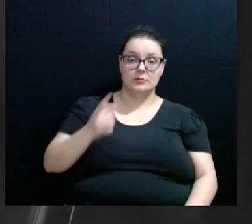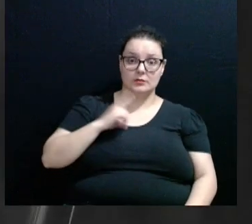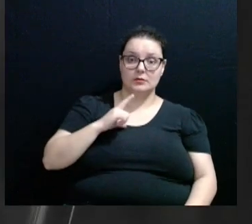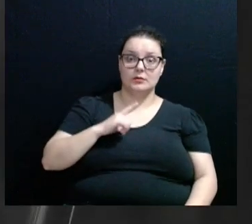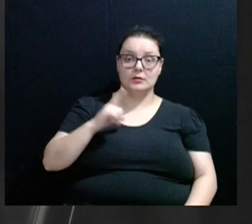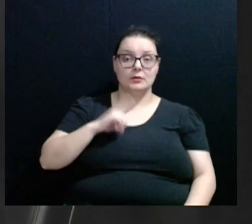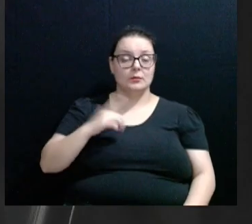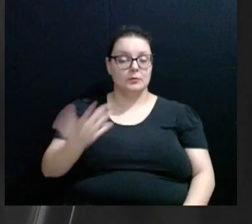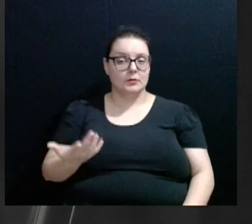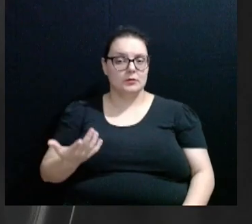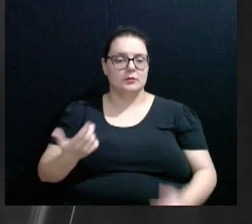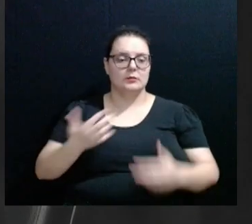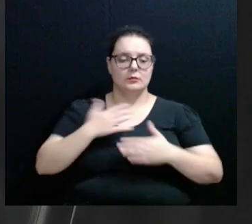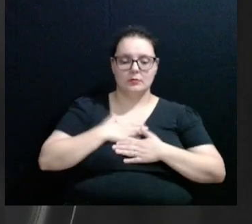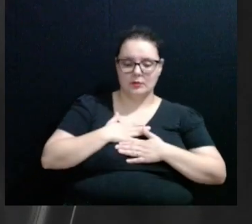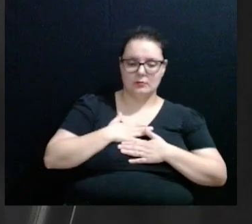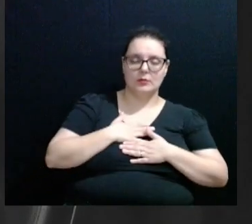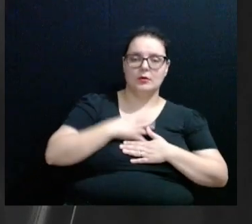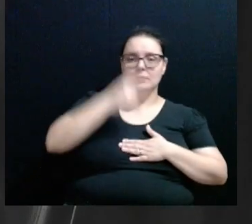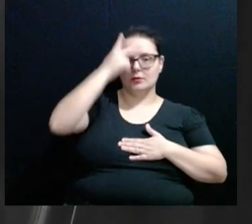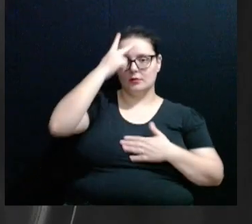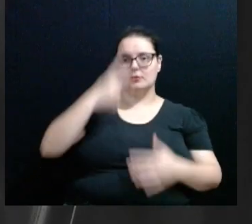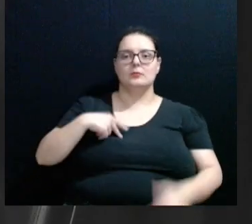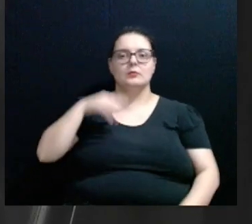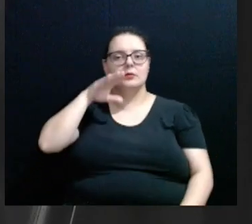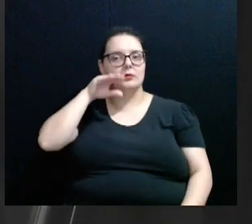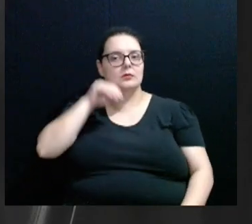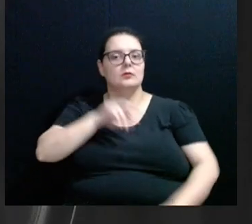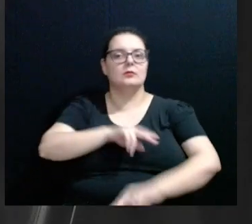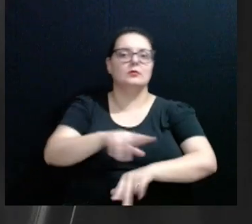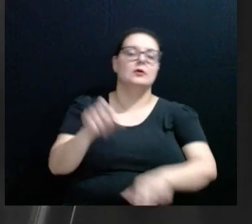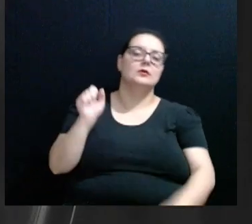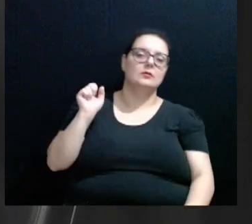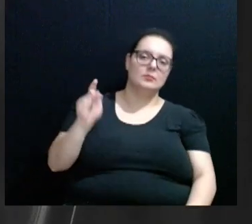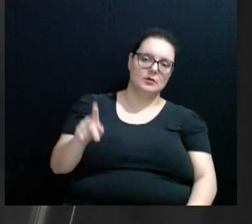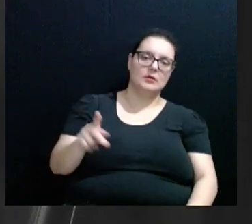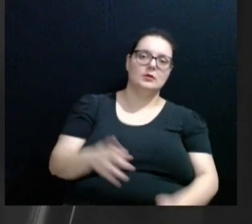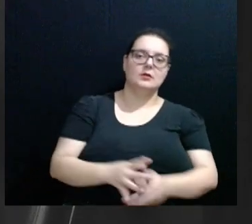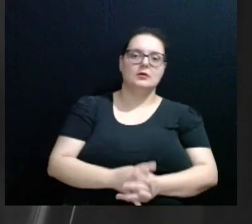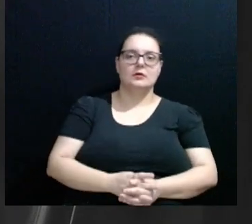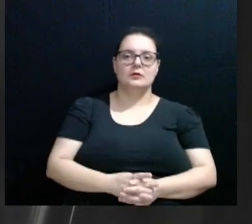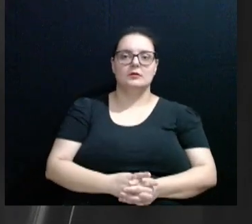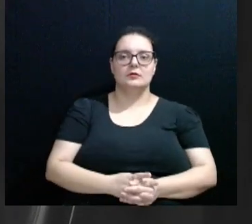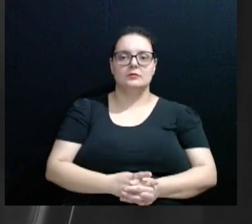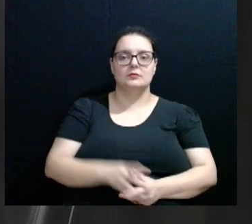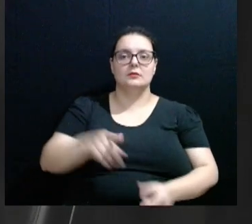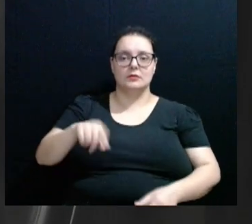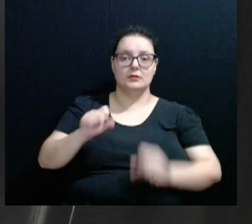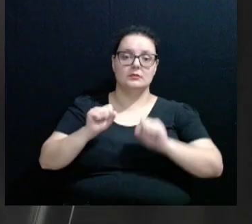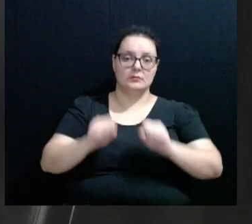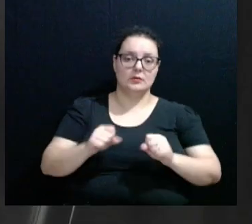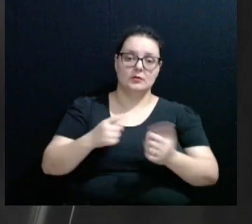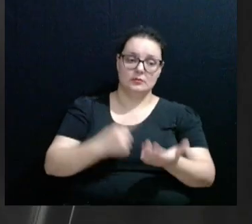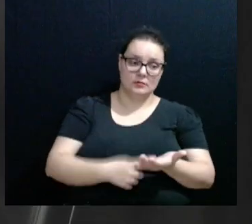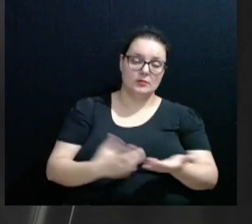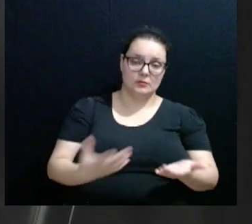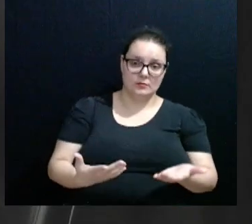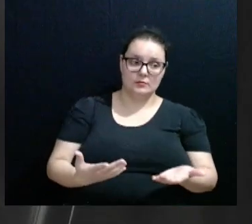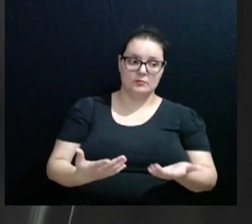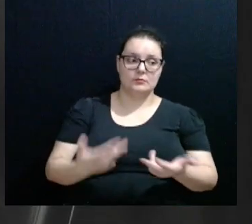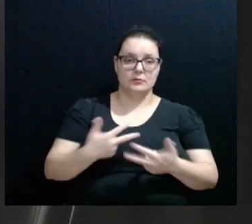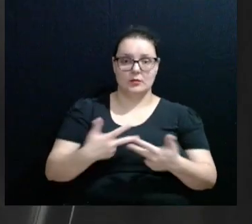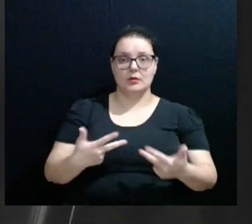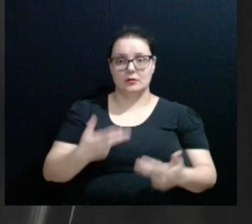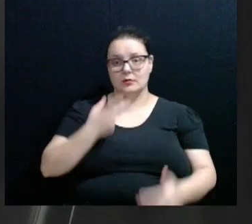assim, uma coisa que os próprios funcionários aqui, muitos se aposentaram, mas eles podem confirmar uma coisa que eu vou